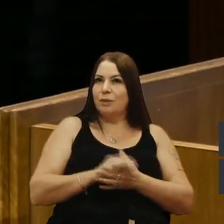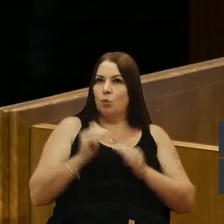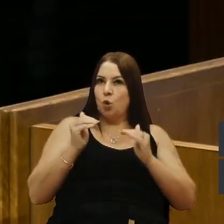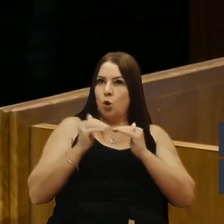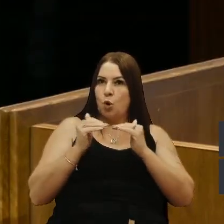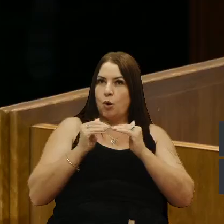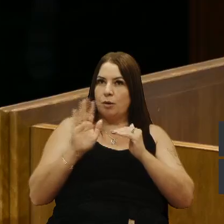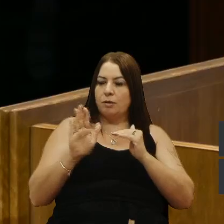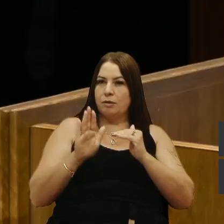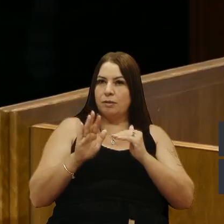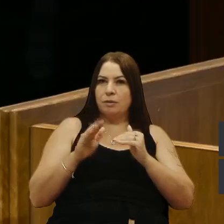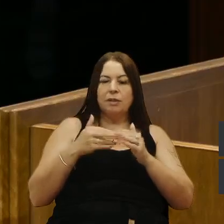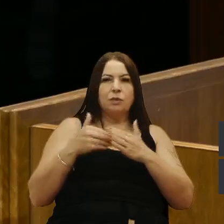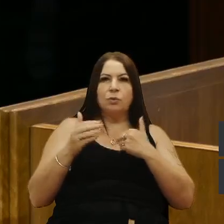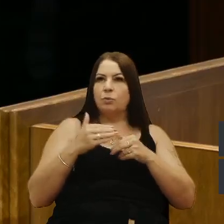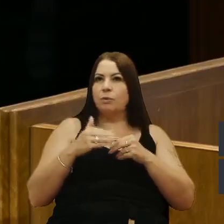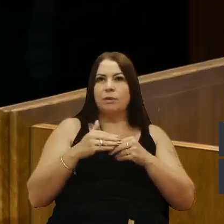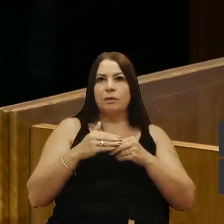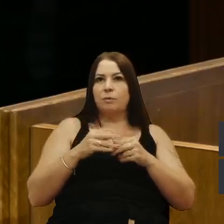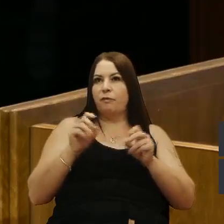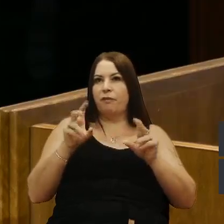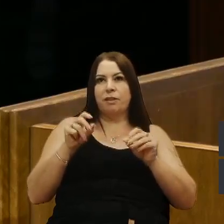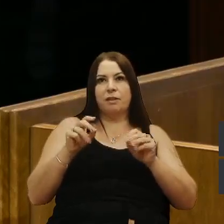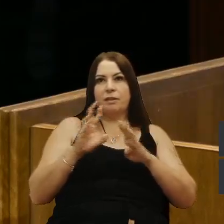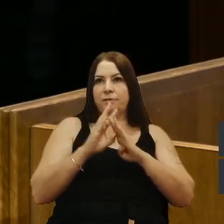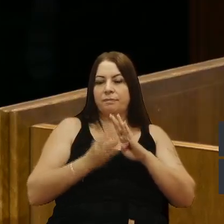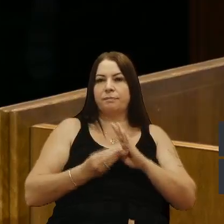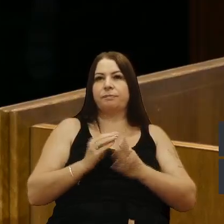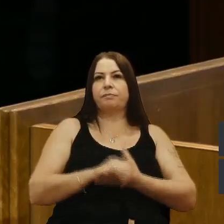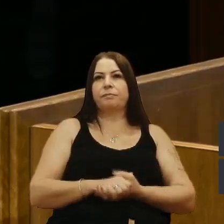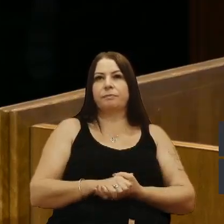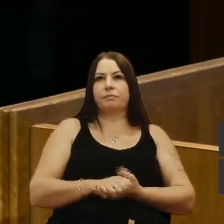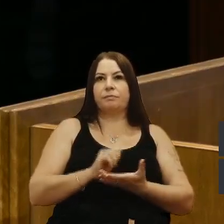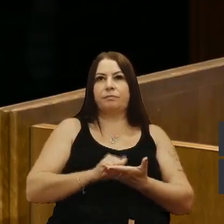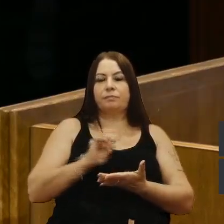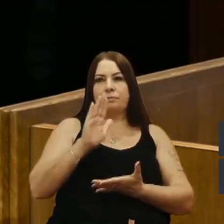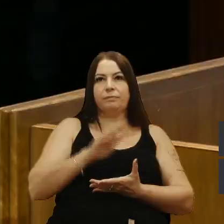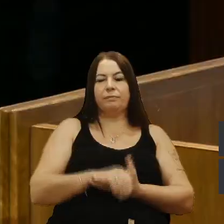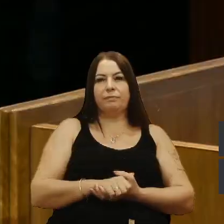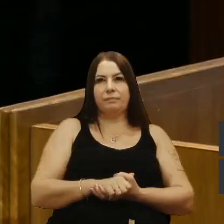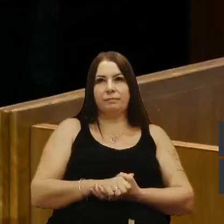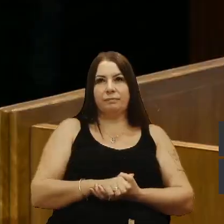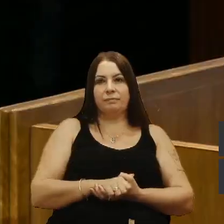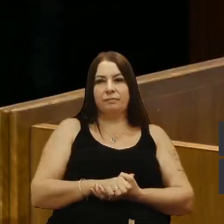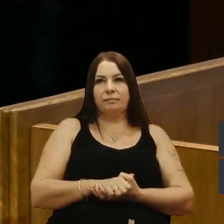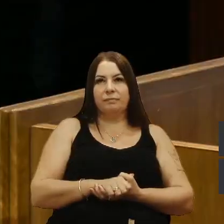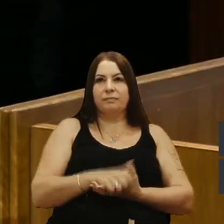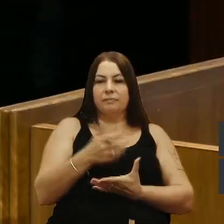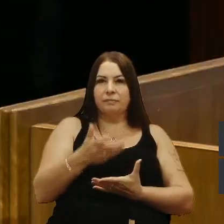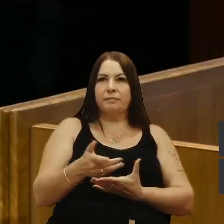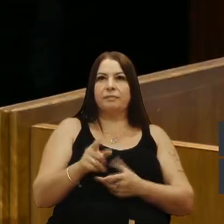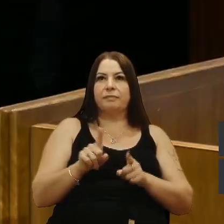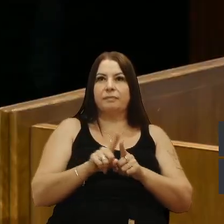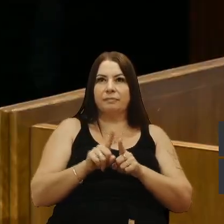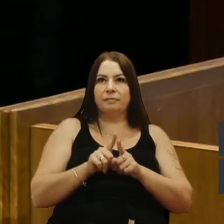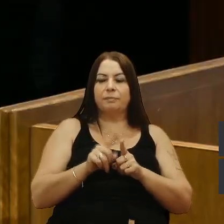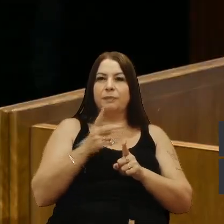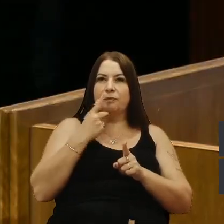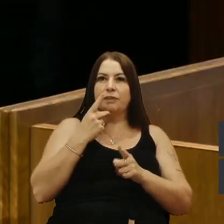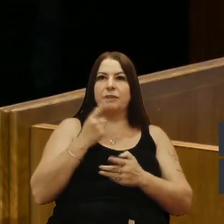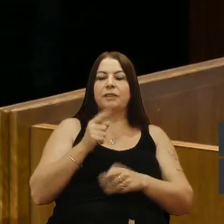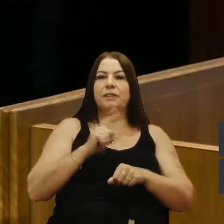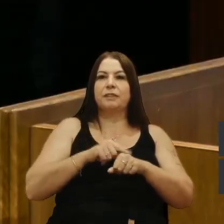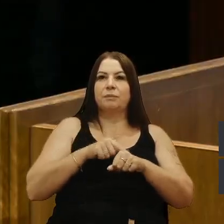concordamos em qualquer hipótese com a privatização do SAMAI. Uma parte, se possível. Também. Mas dizer